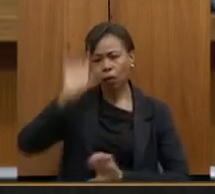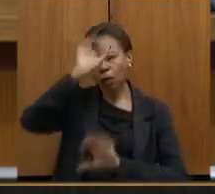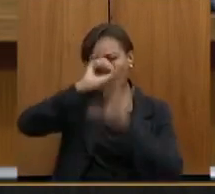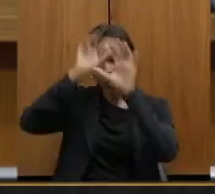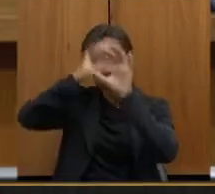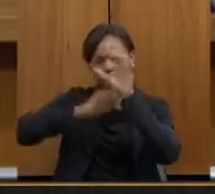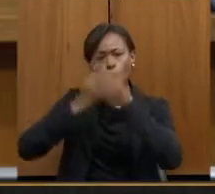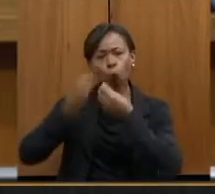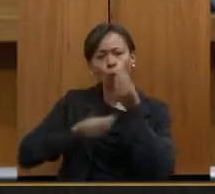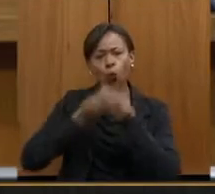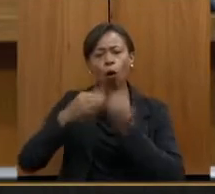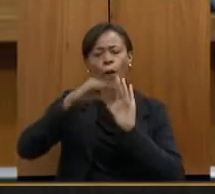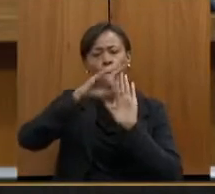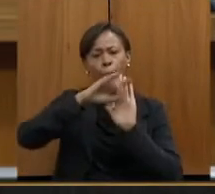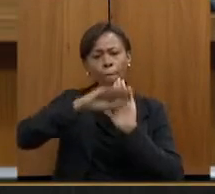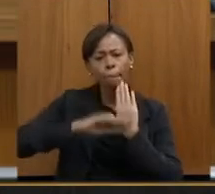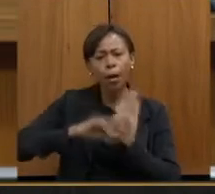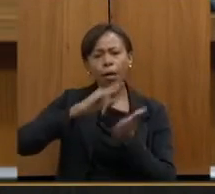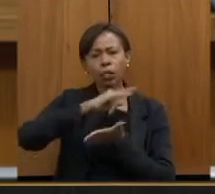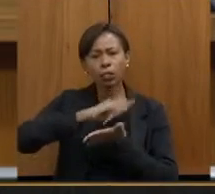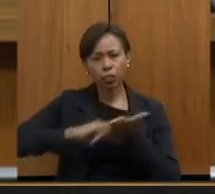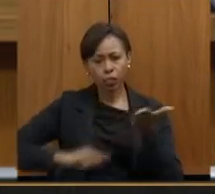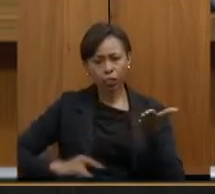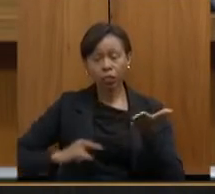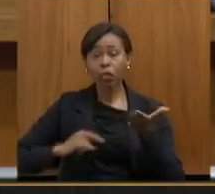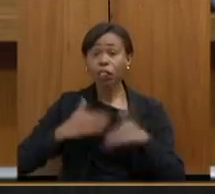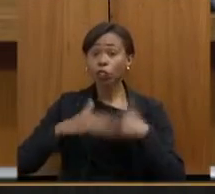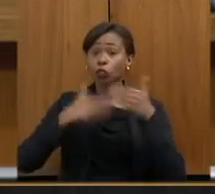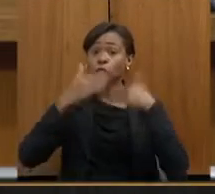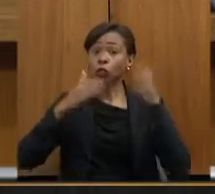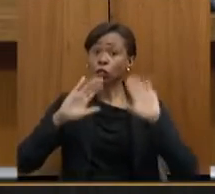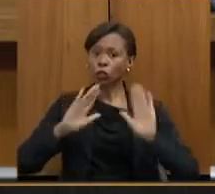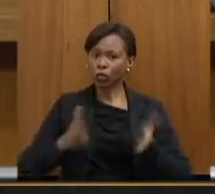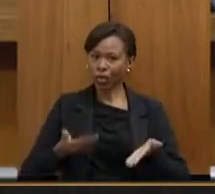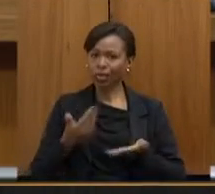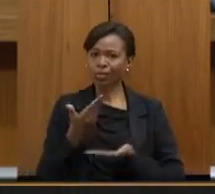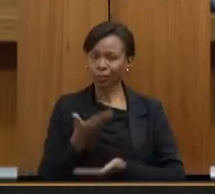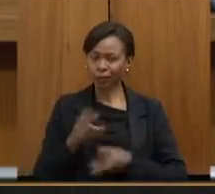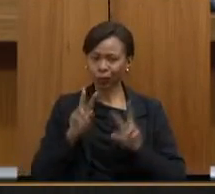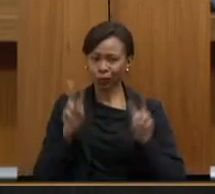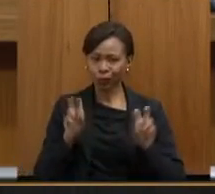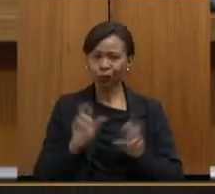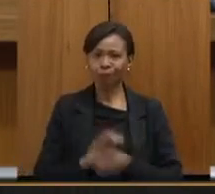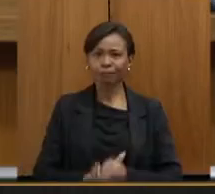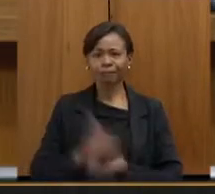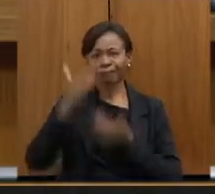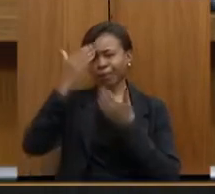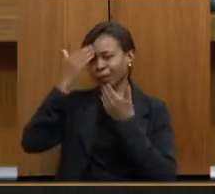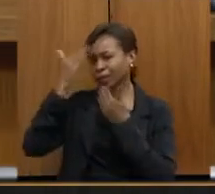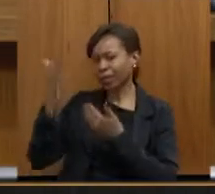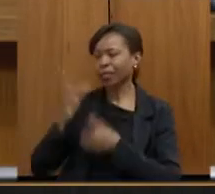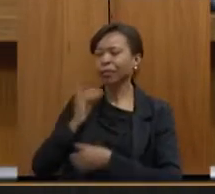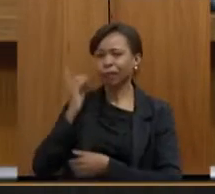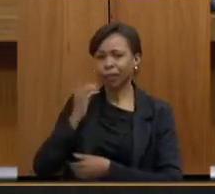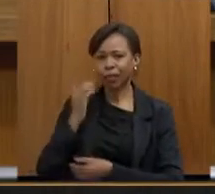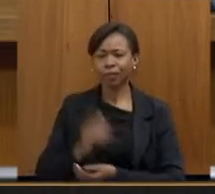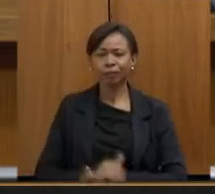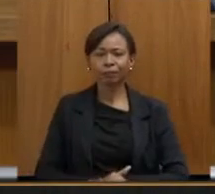procedimentos para aqueles que estão agora avançando na pauta. Obrigada. Deputada.